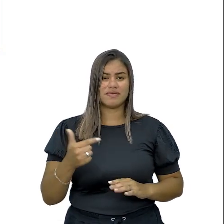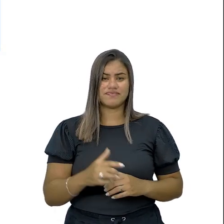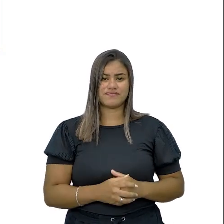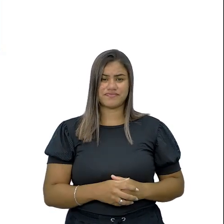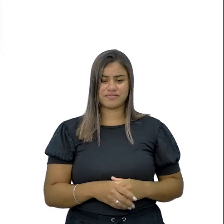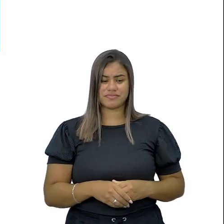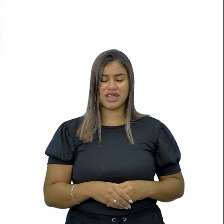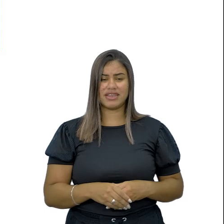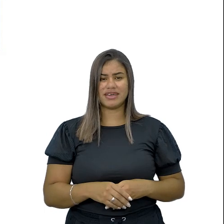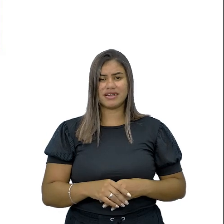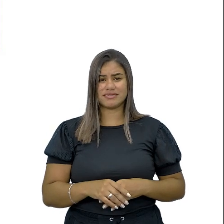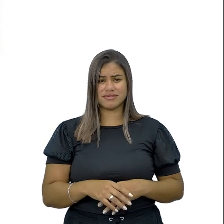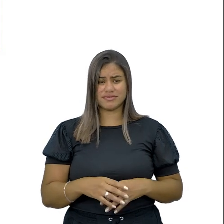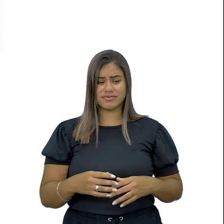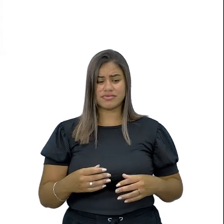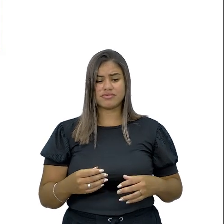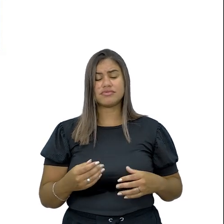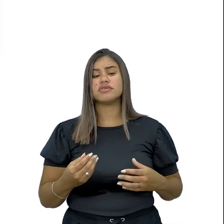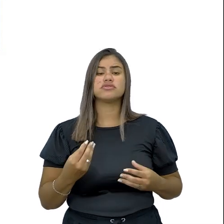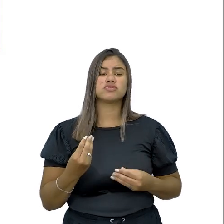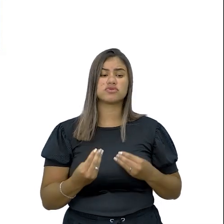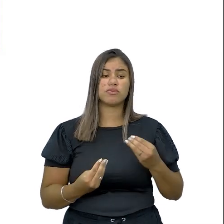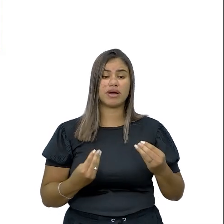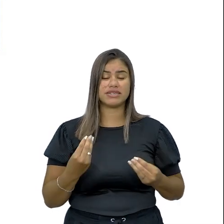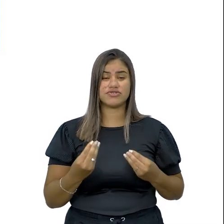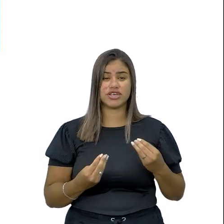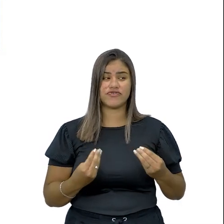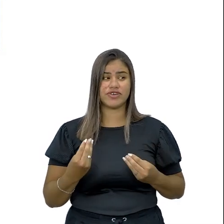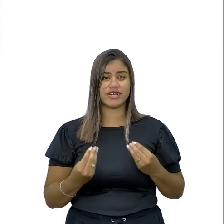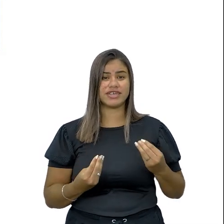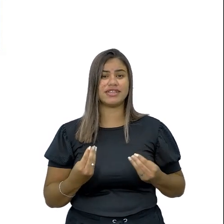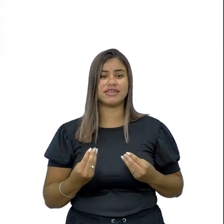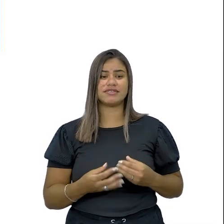1, das aulas 5 e 6, tá?